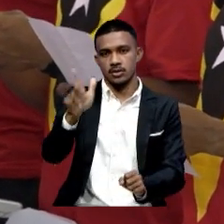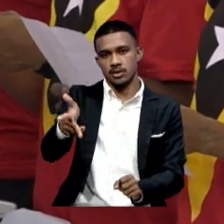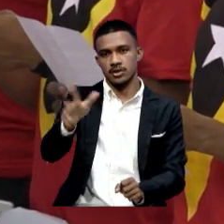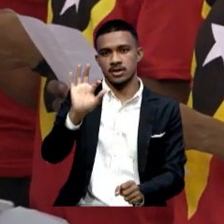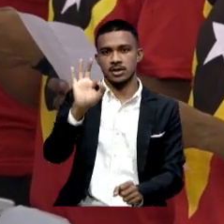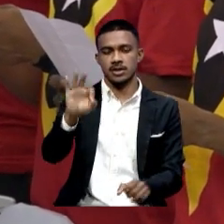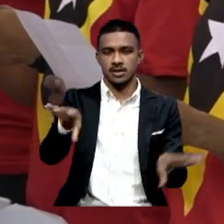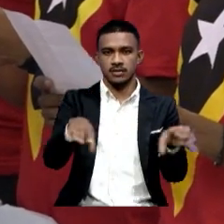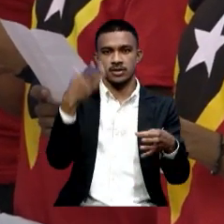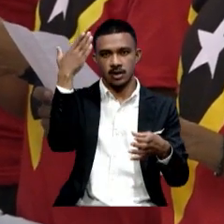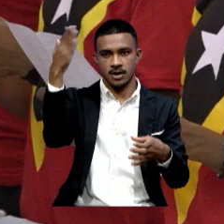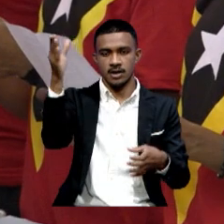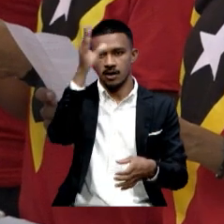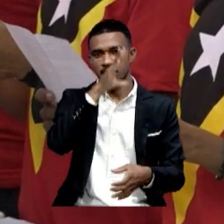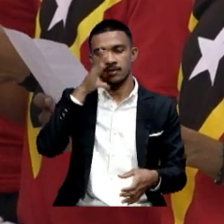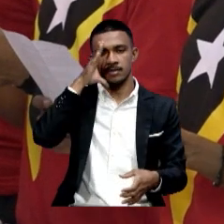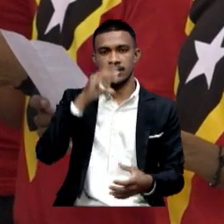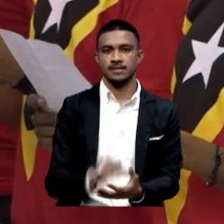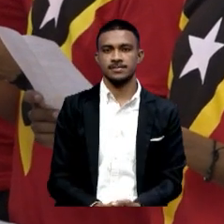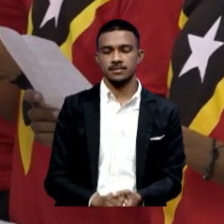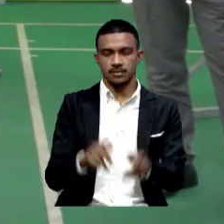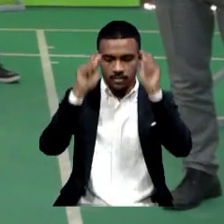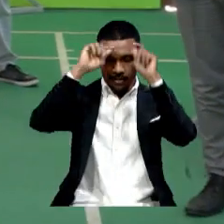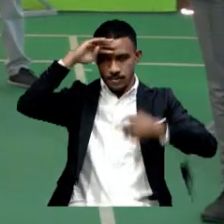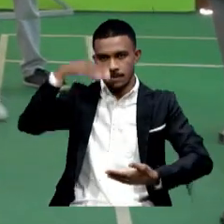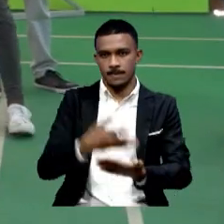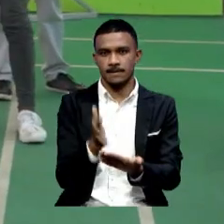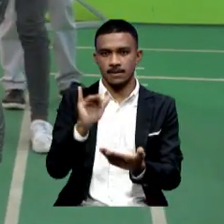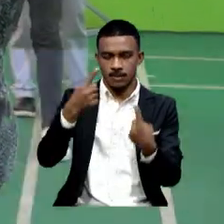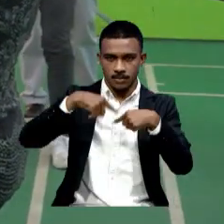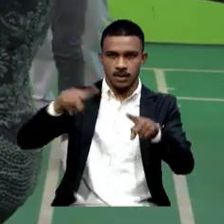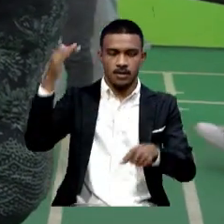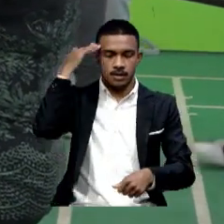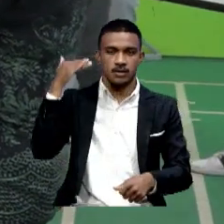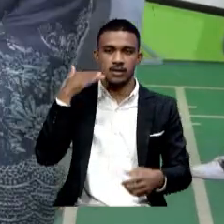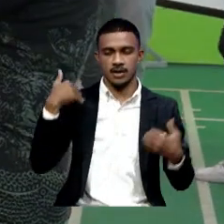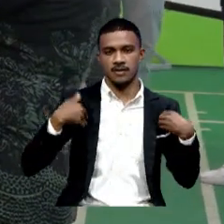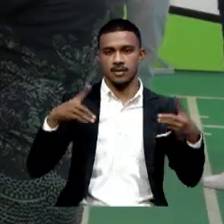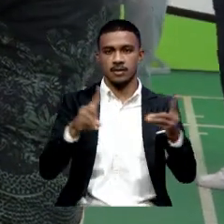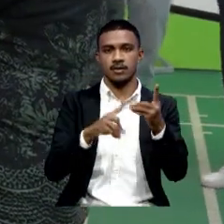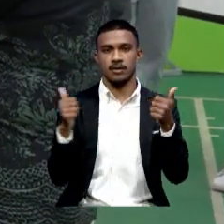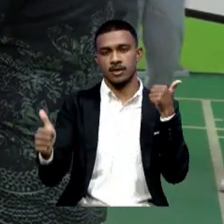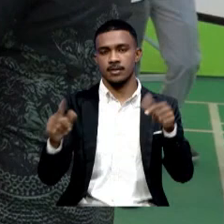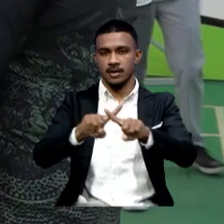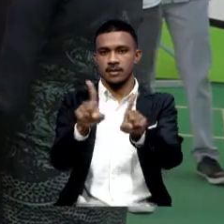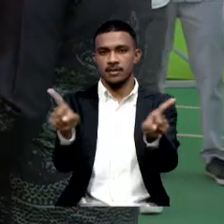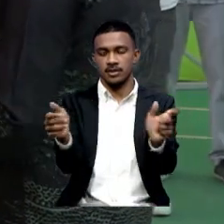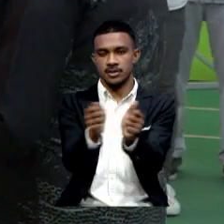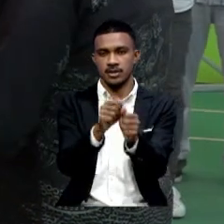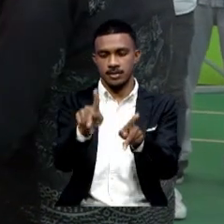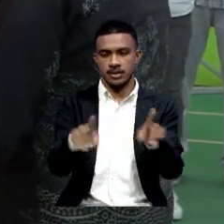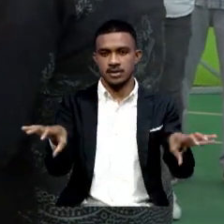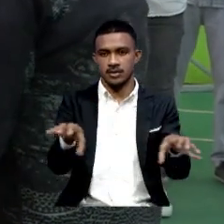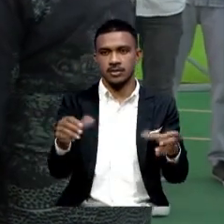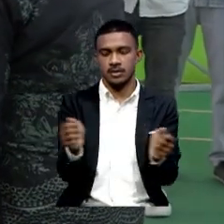esencia se serviço iha are fábrica. Trabalhador hirak ne se desloca ba Coreia Sul iha lorong nebe lahanesan, trabalhador sira nebe